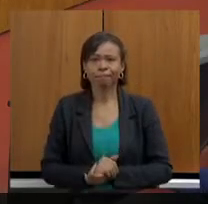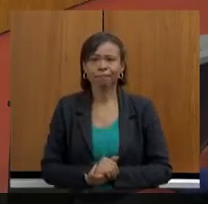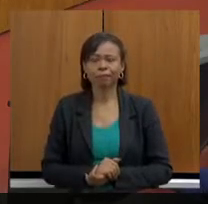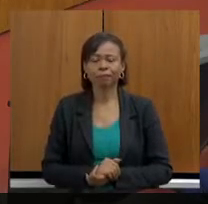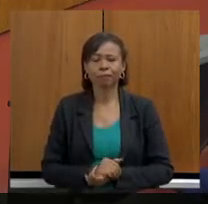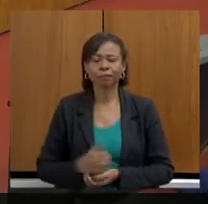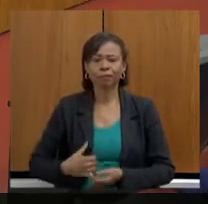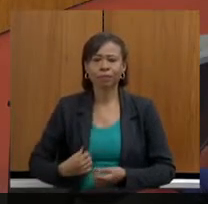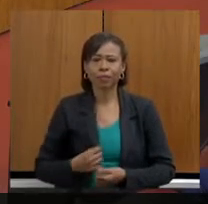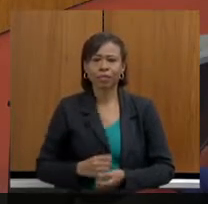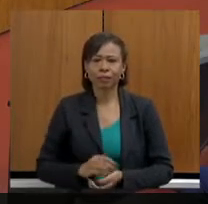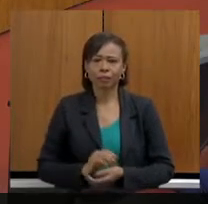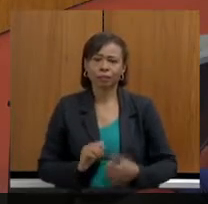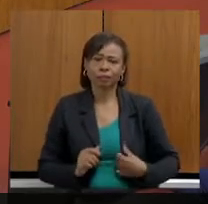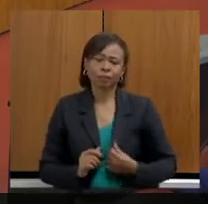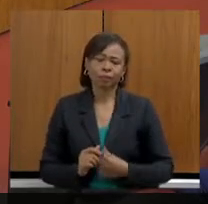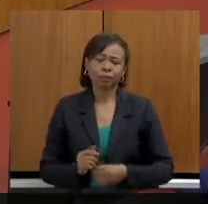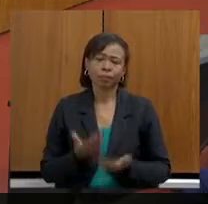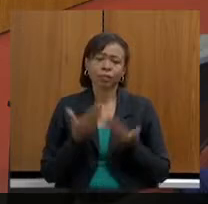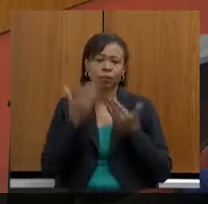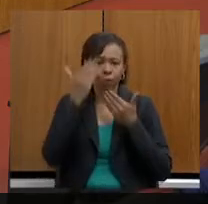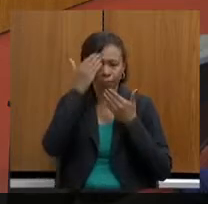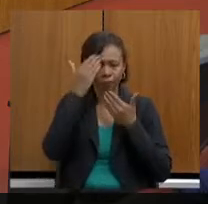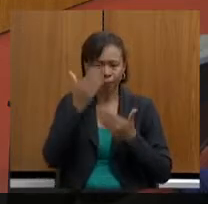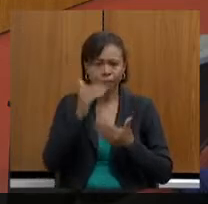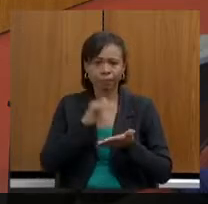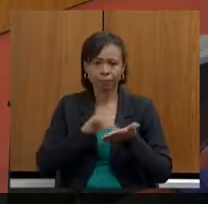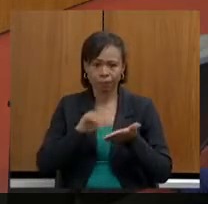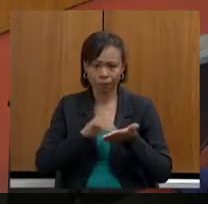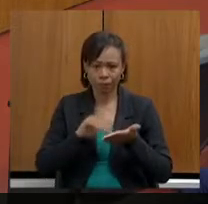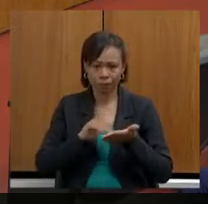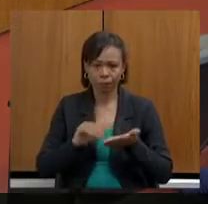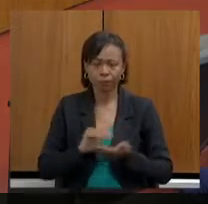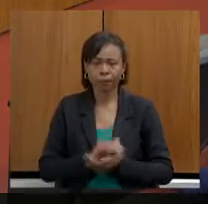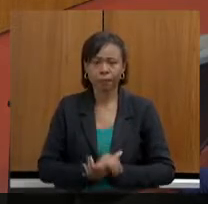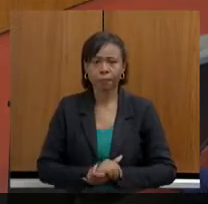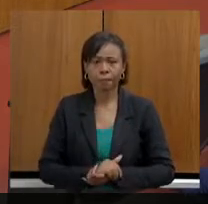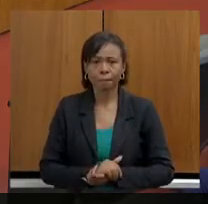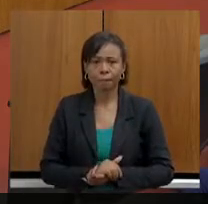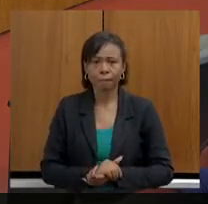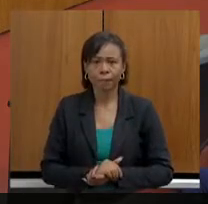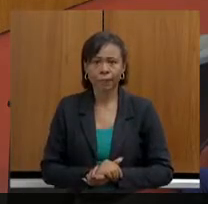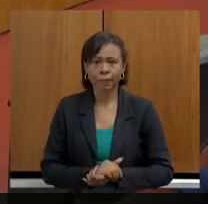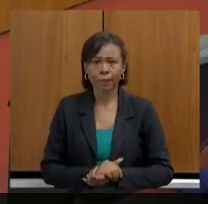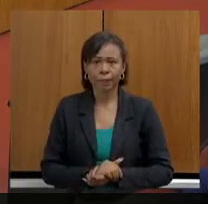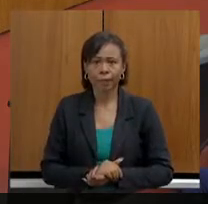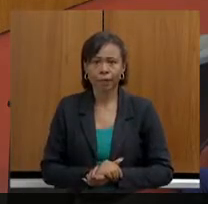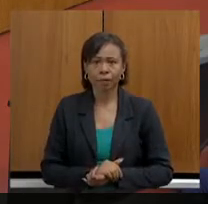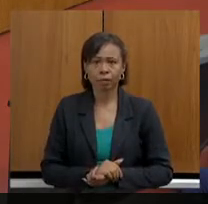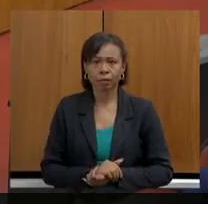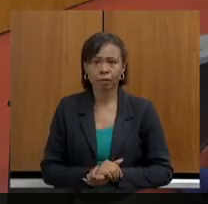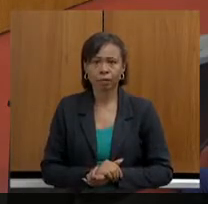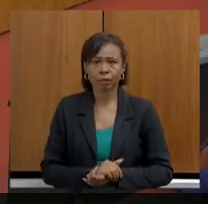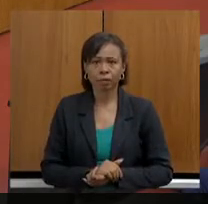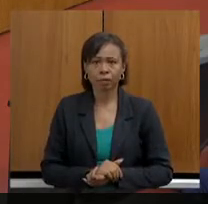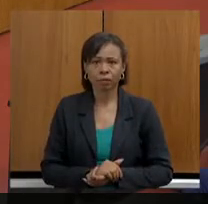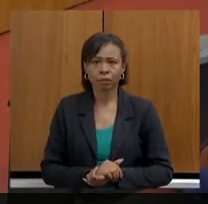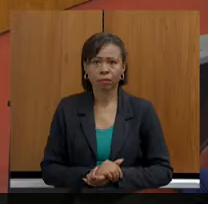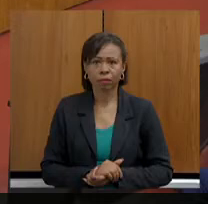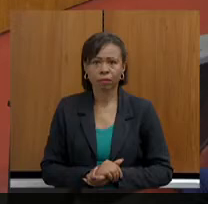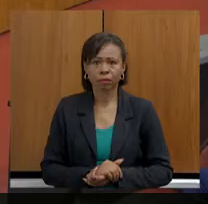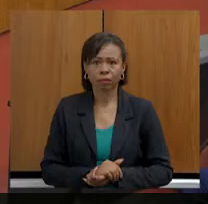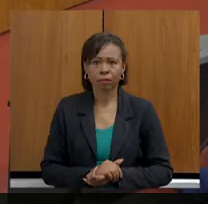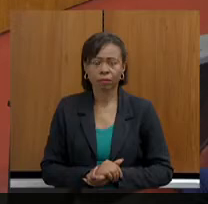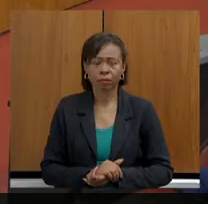obrigado a secretária mun a fumar pode olha só que três minutos